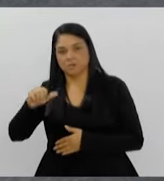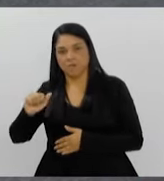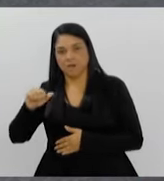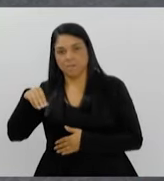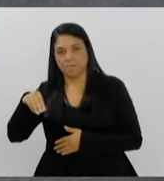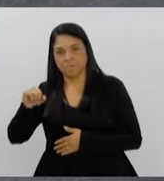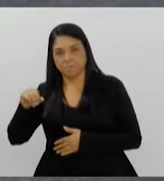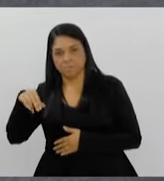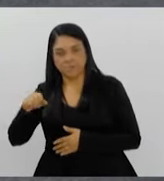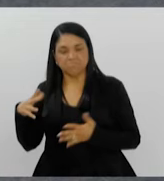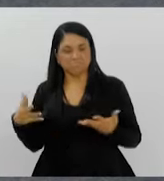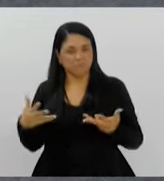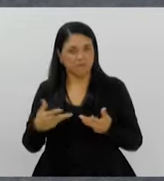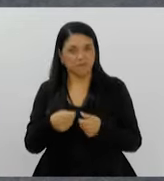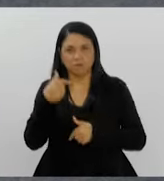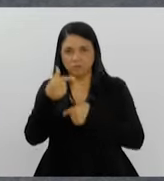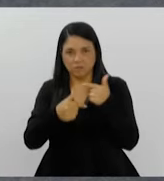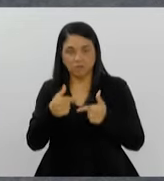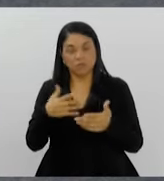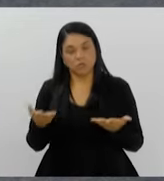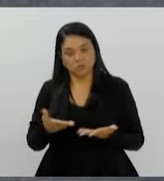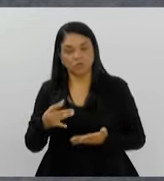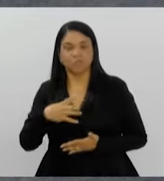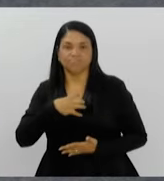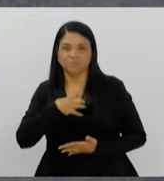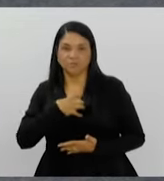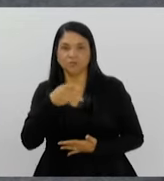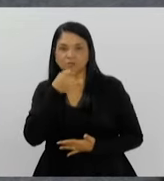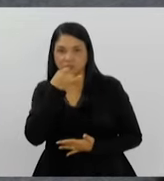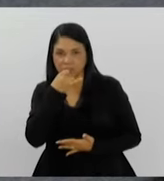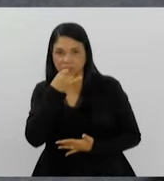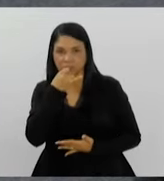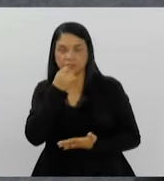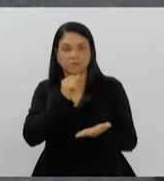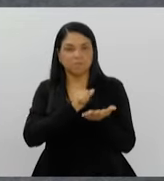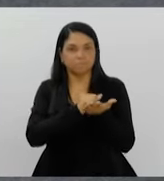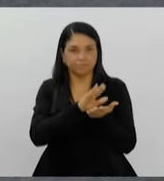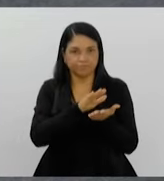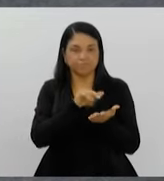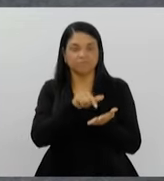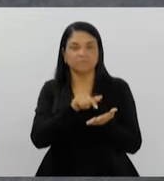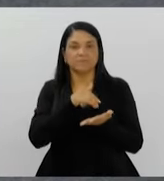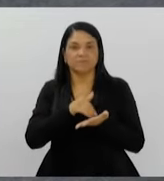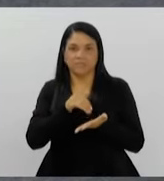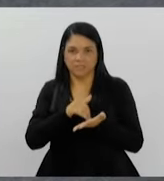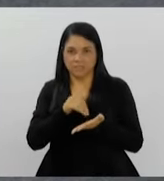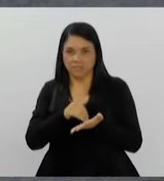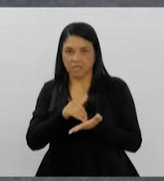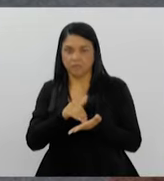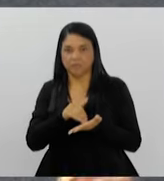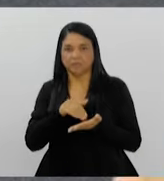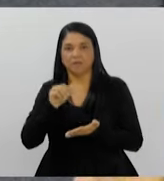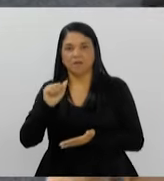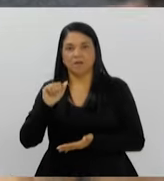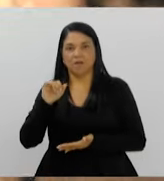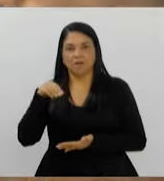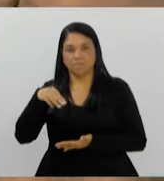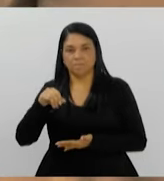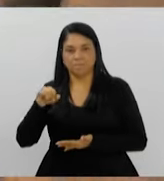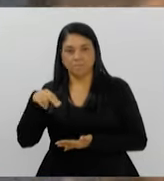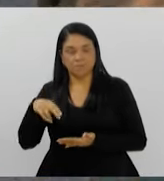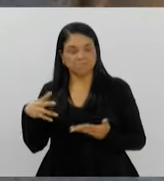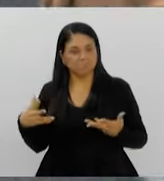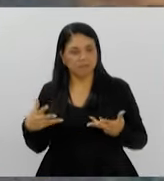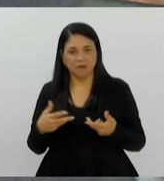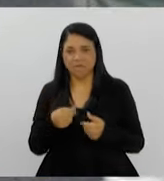trabalho e que me deixa muito triste hoje a saída desse secretário que realmente fez um excelente trabalho à frente da